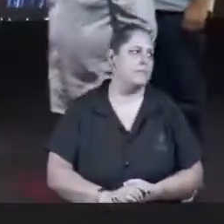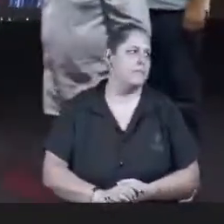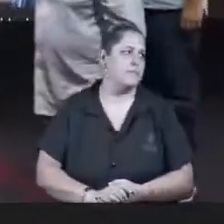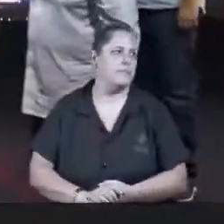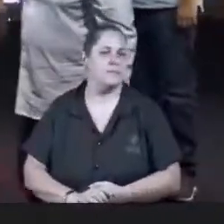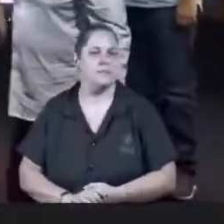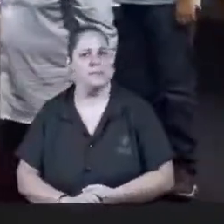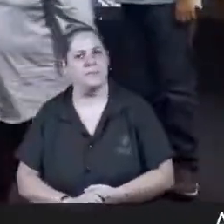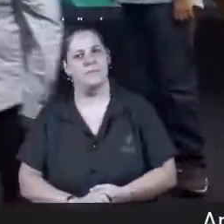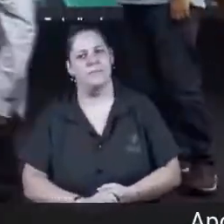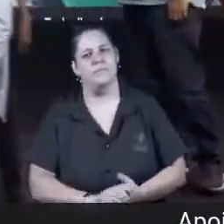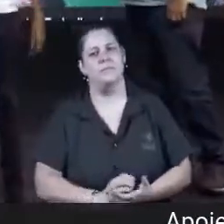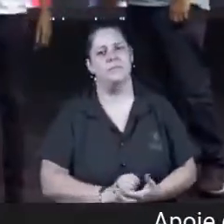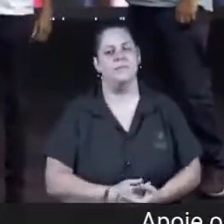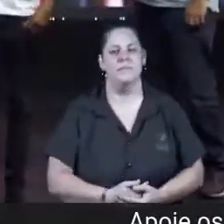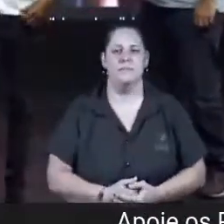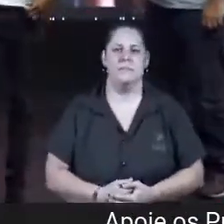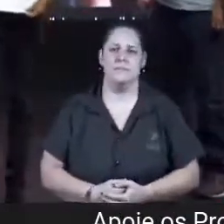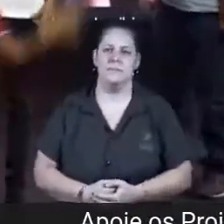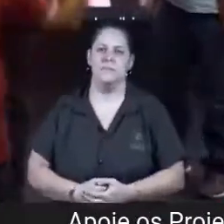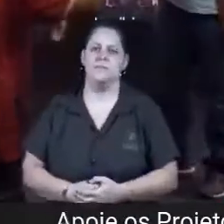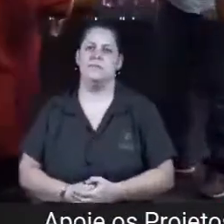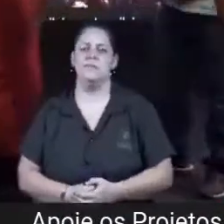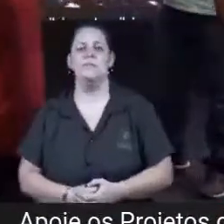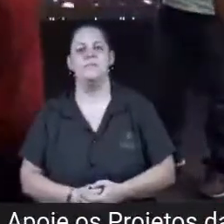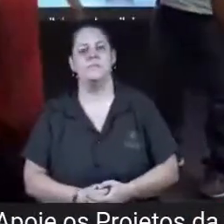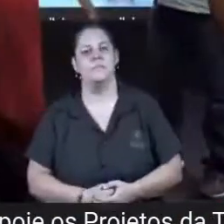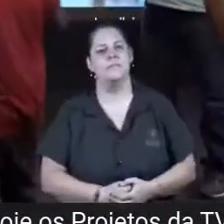falando. Sério mesmo? Chegando um monte de mensagem. Parabéns, meu presidente.